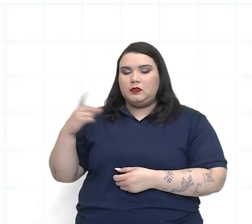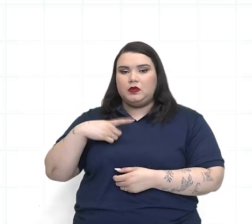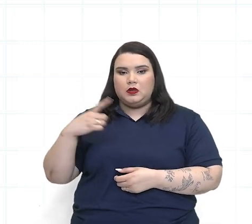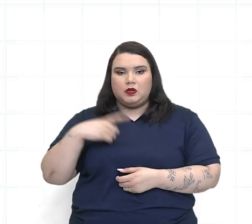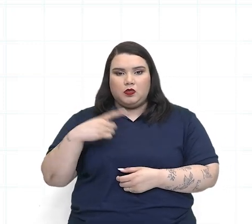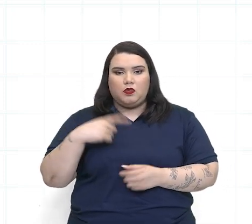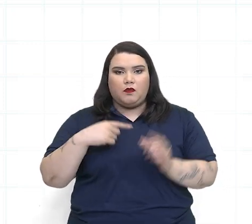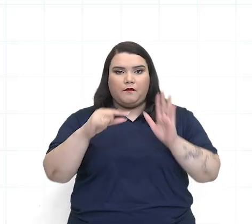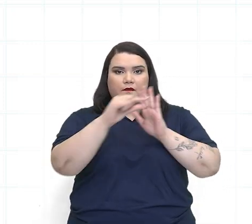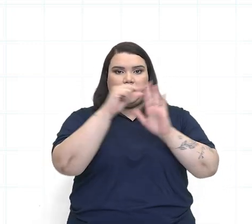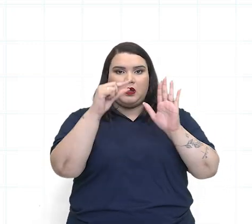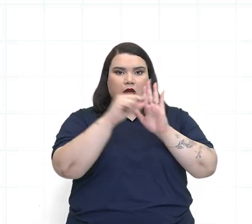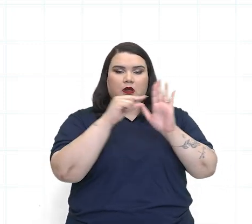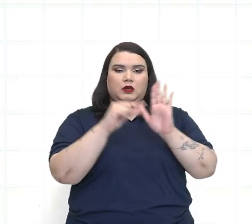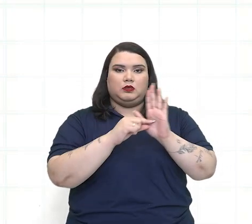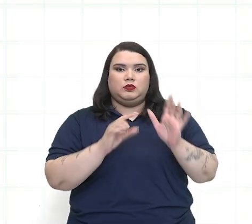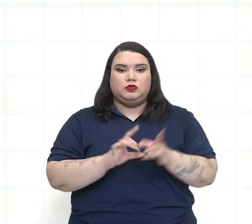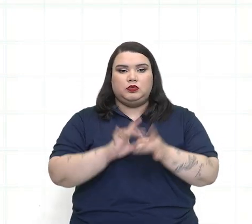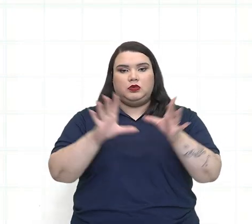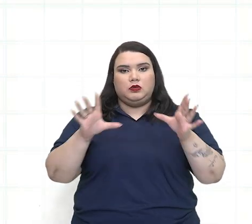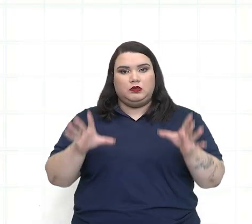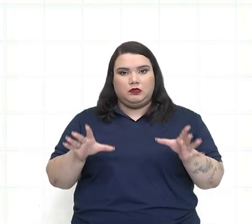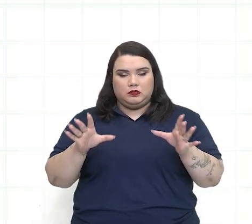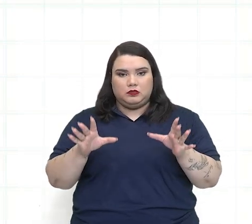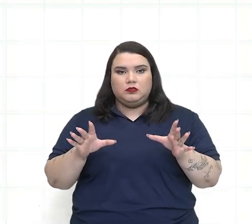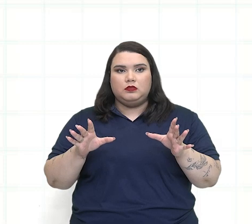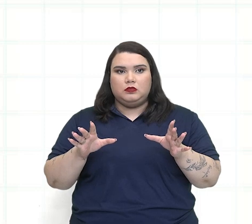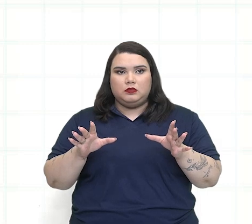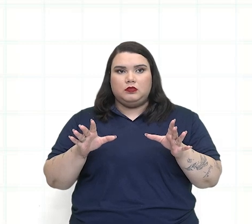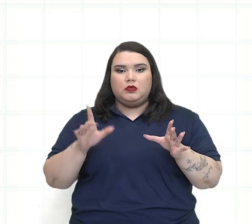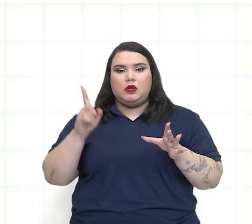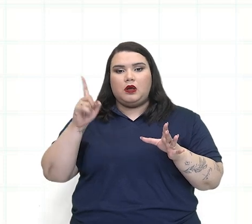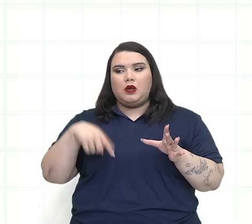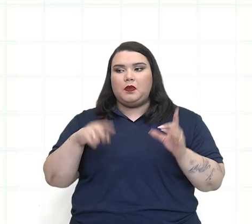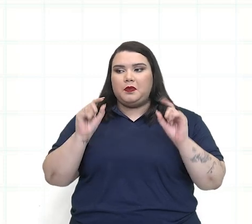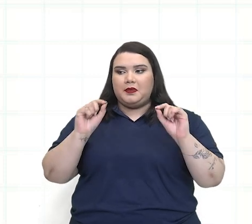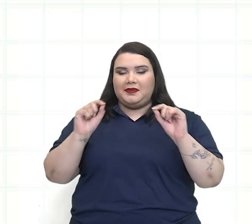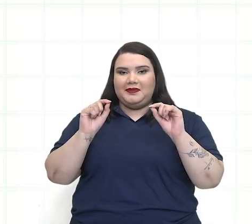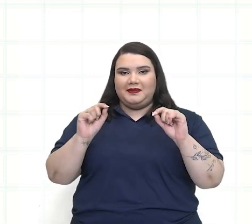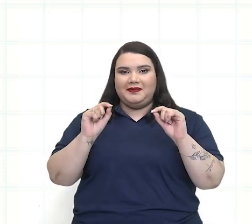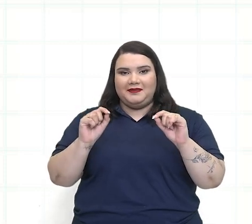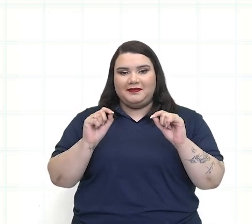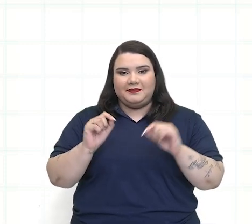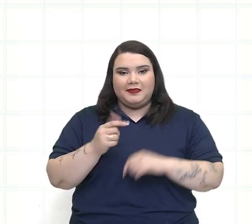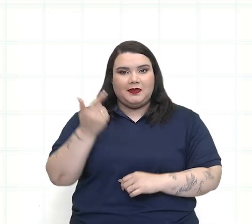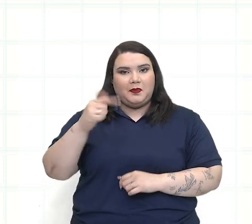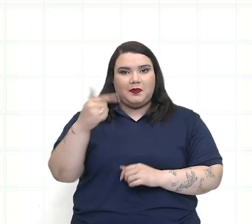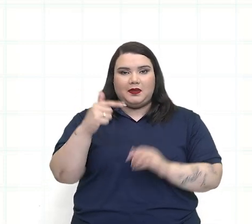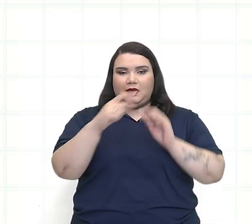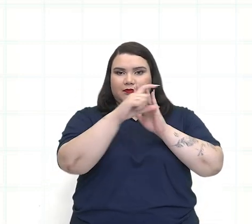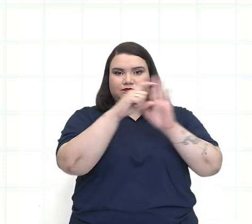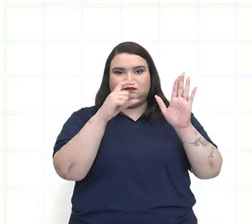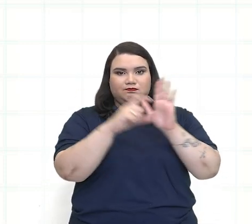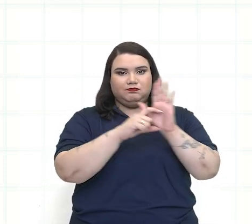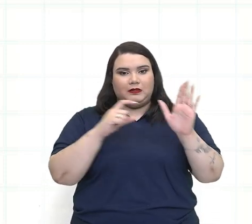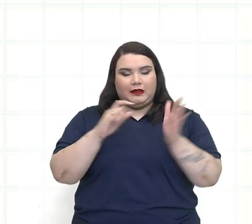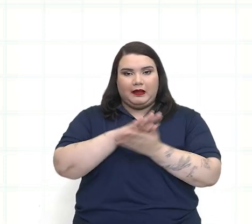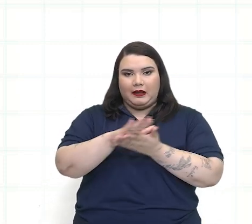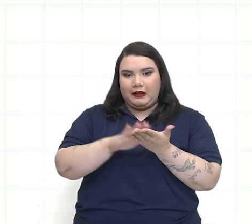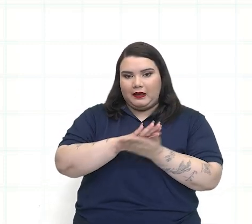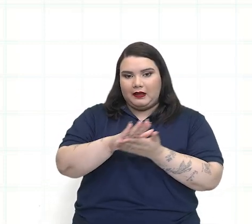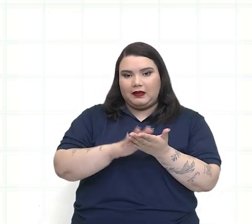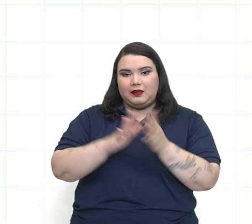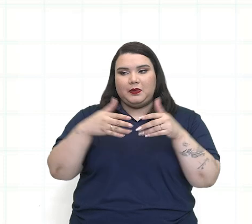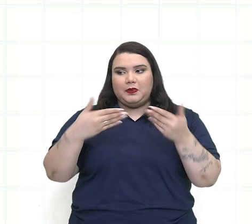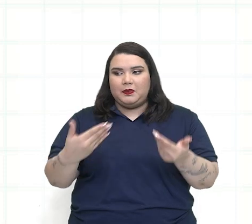versos livres, como vocês estão vendo. Geralmente não tem estrofe, né? E aí